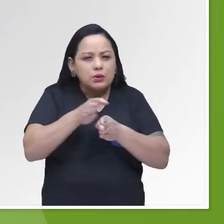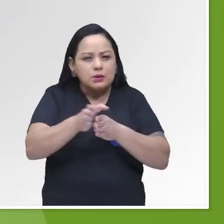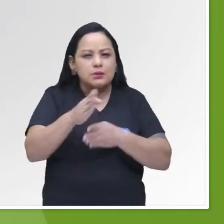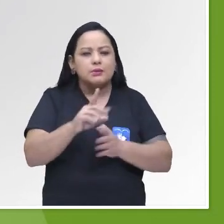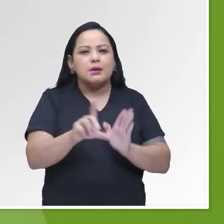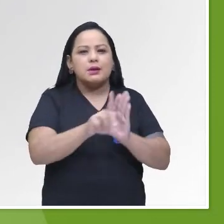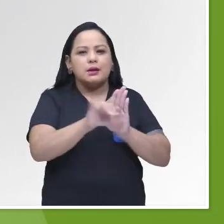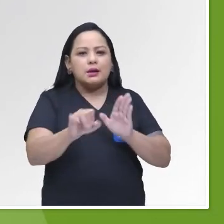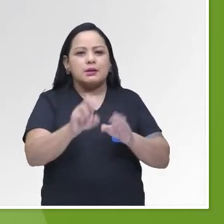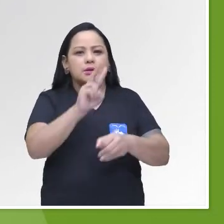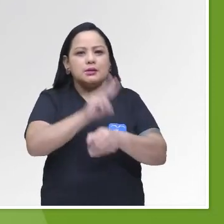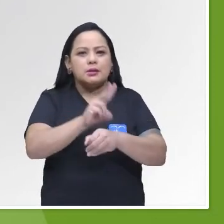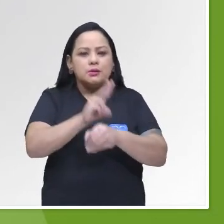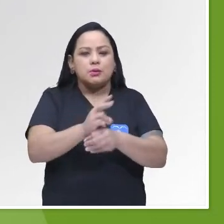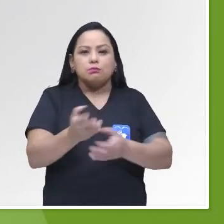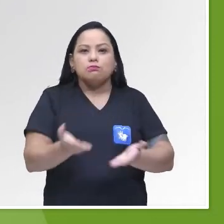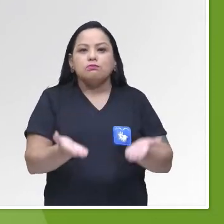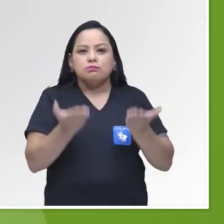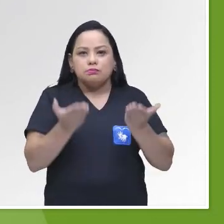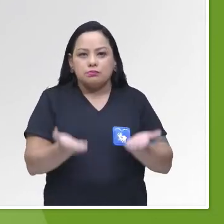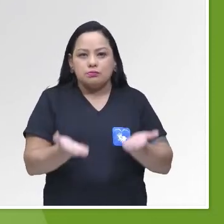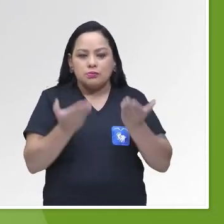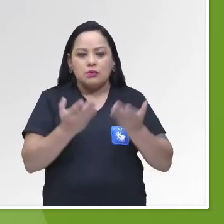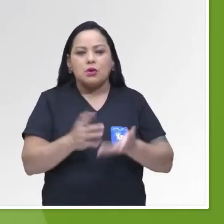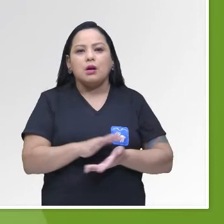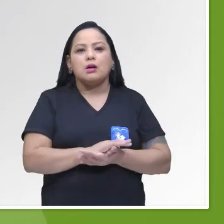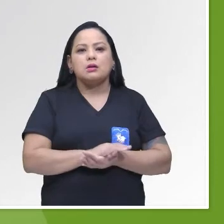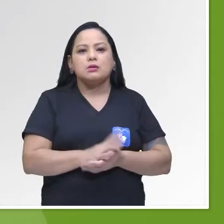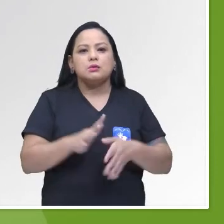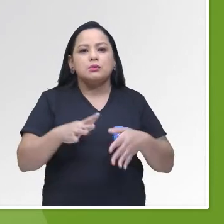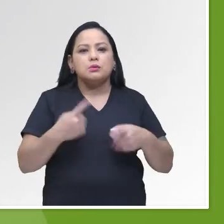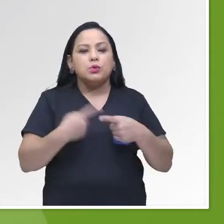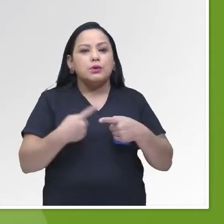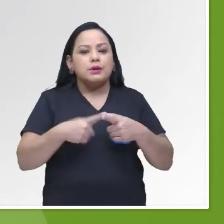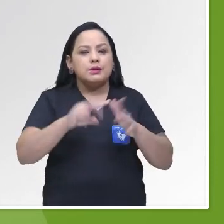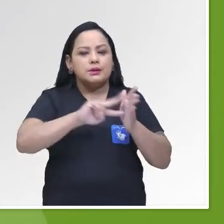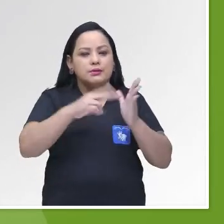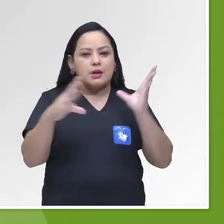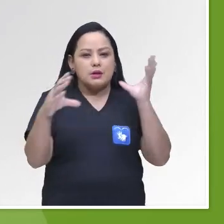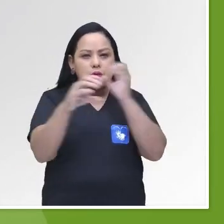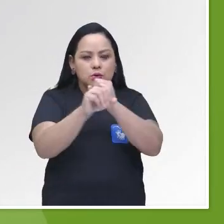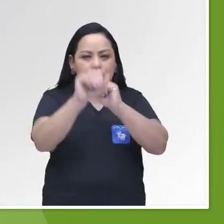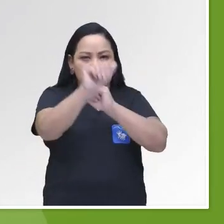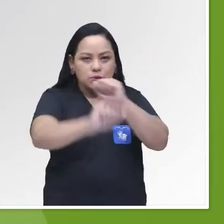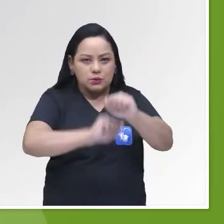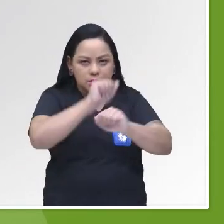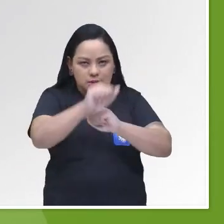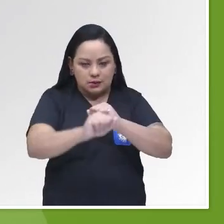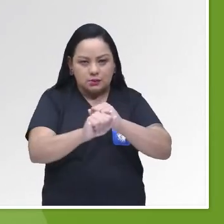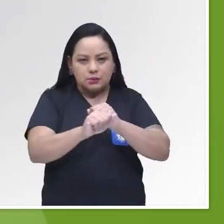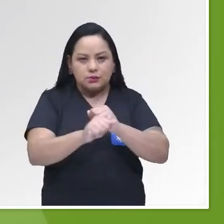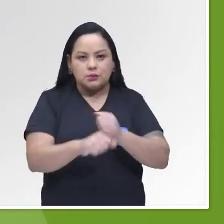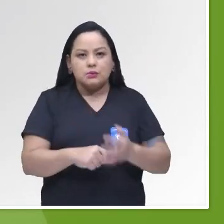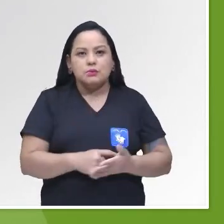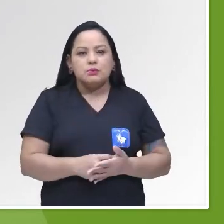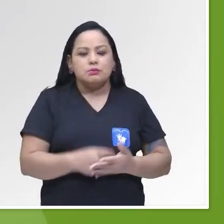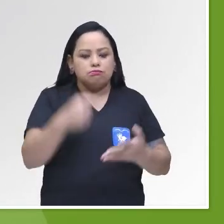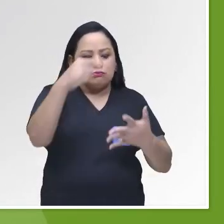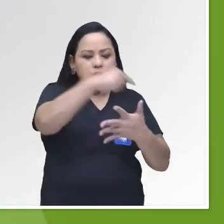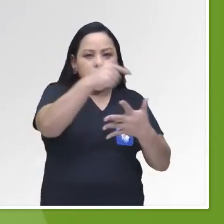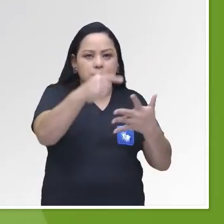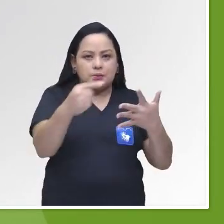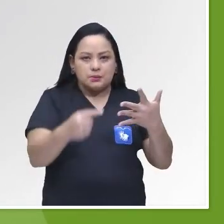da conservação das massas, no qual a soma dos átomos dos